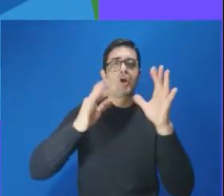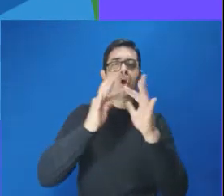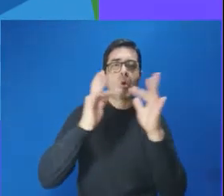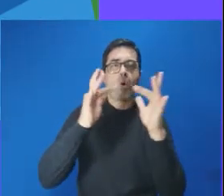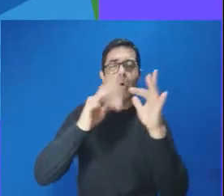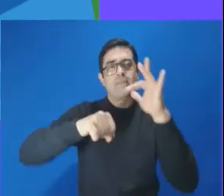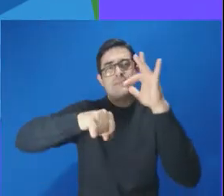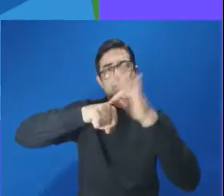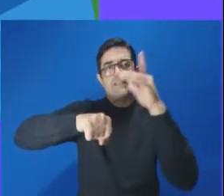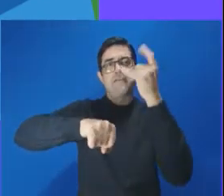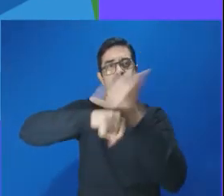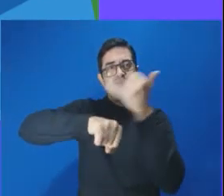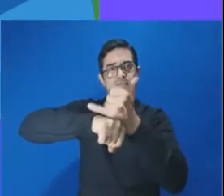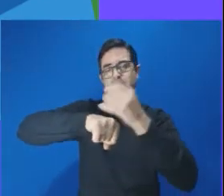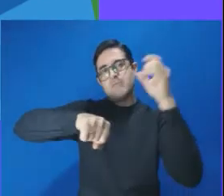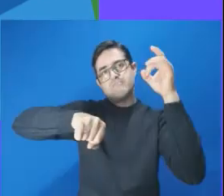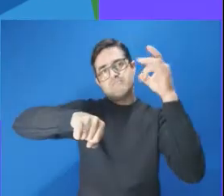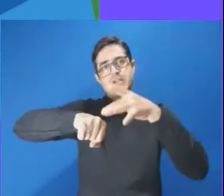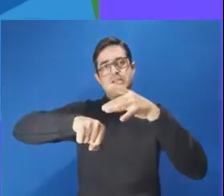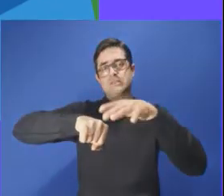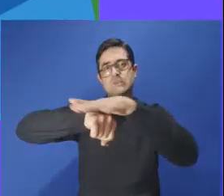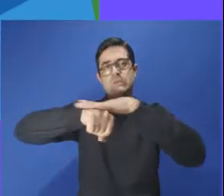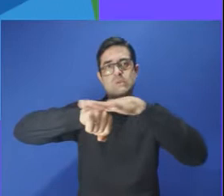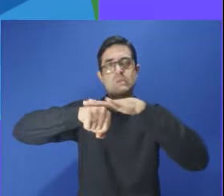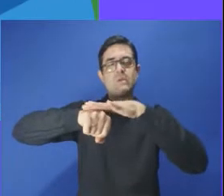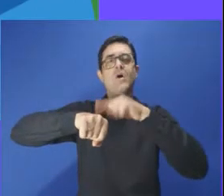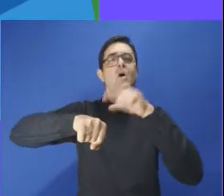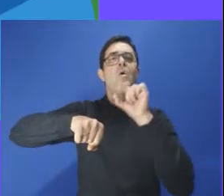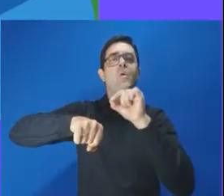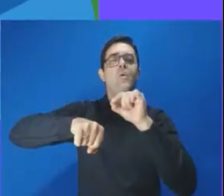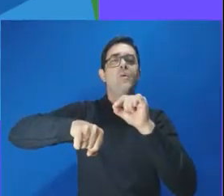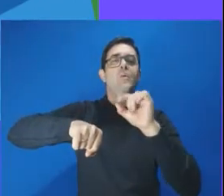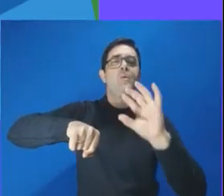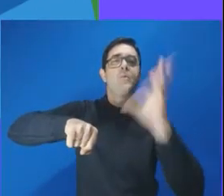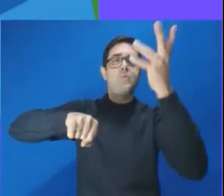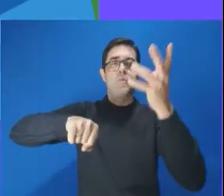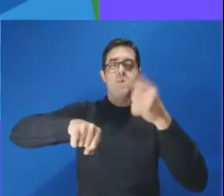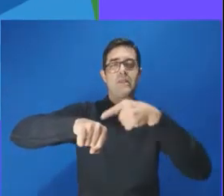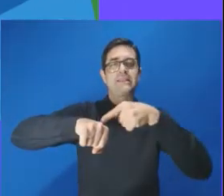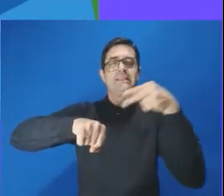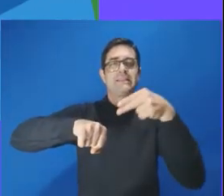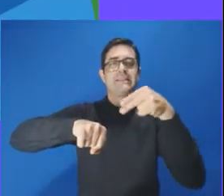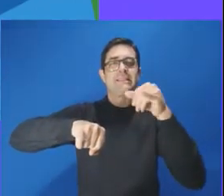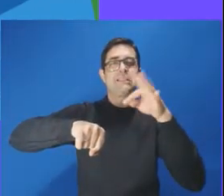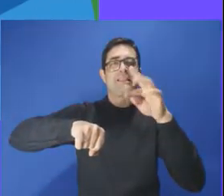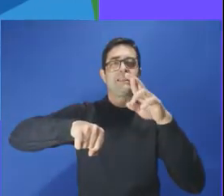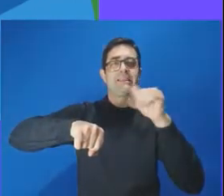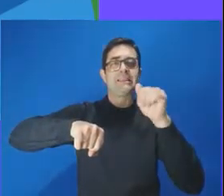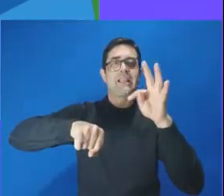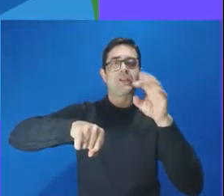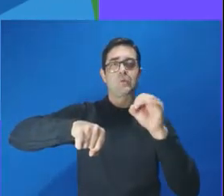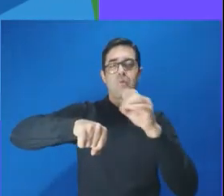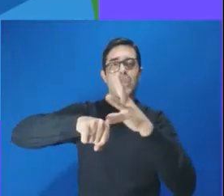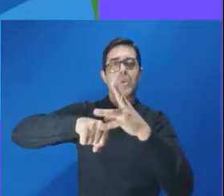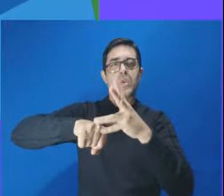exemplo, fará com que a gente tenha a formação de nitrato daquele metal, que provavelmente vai se dissolver na própria água da chuva